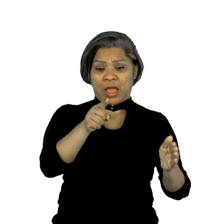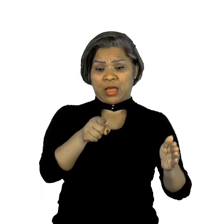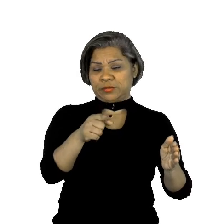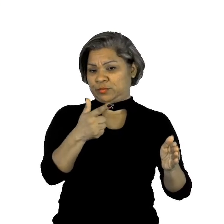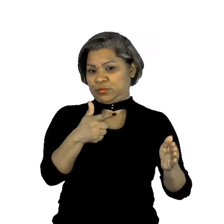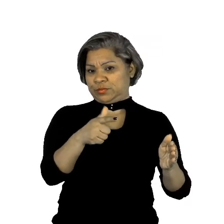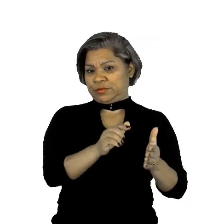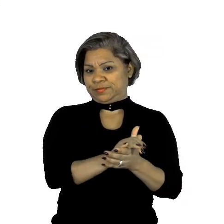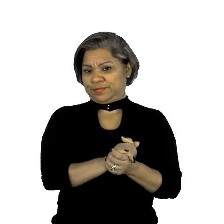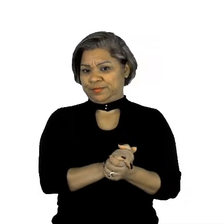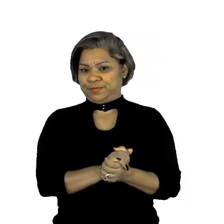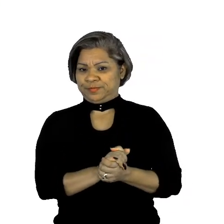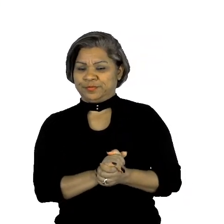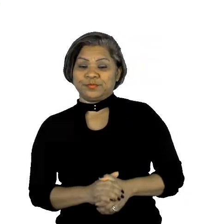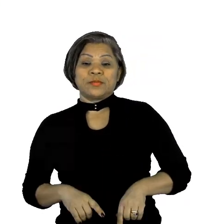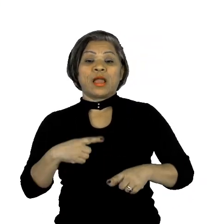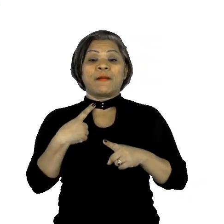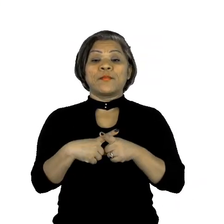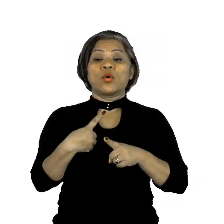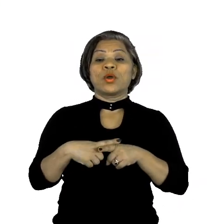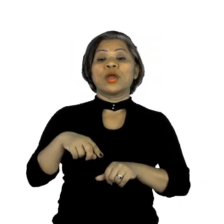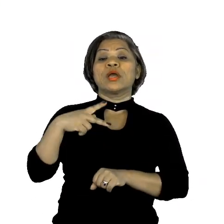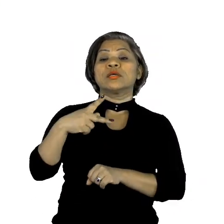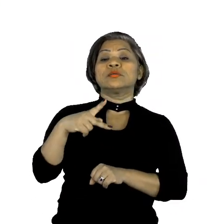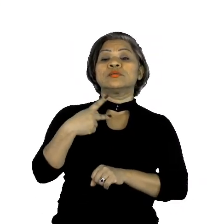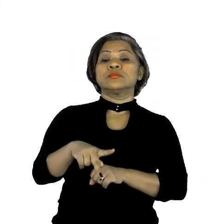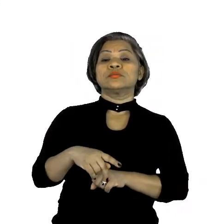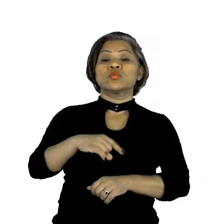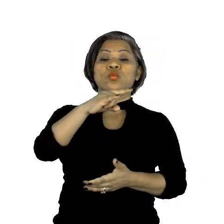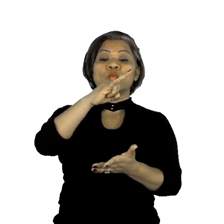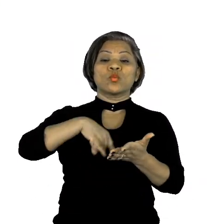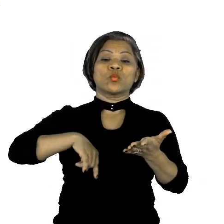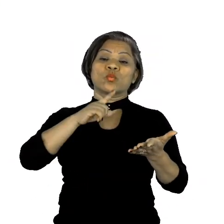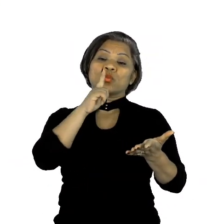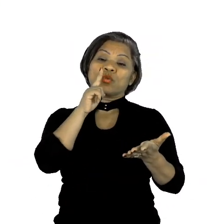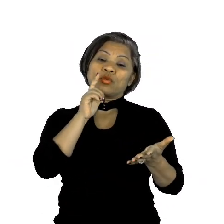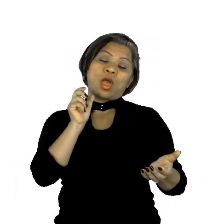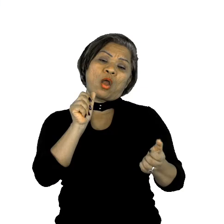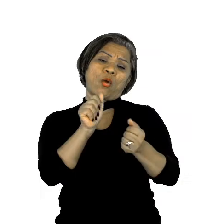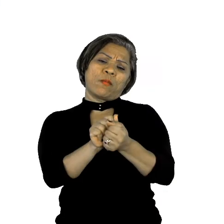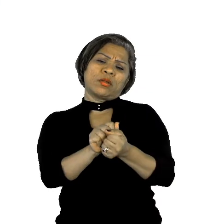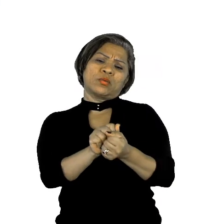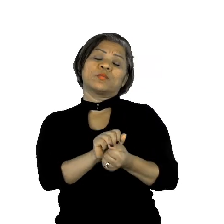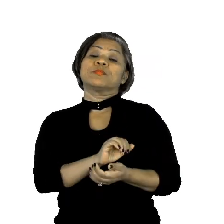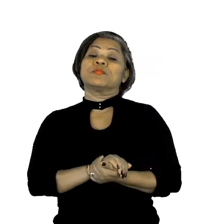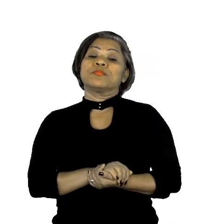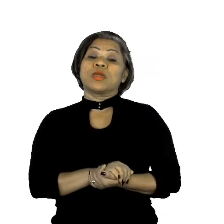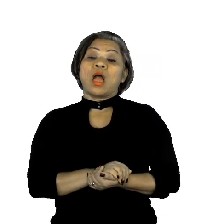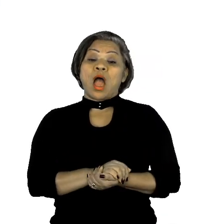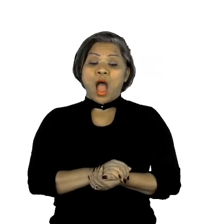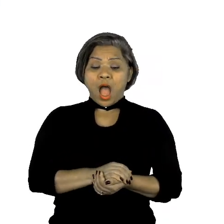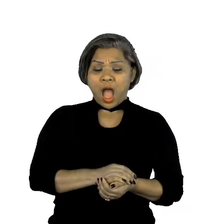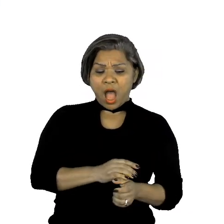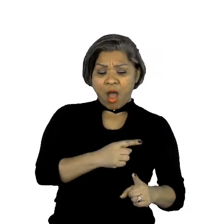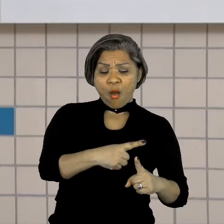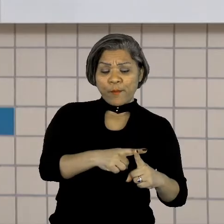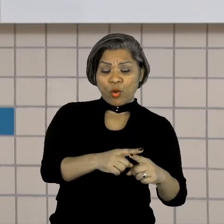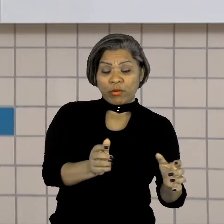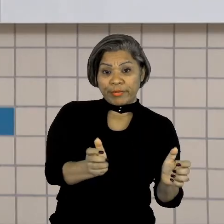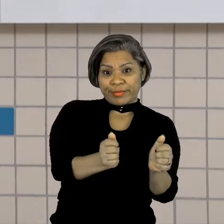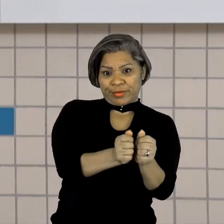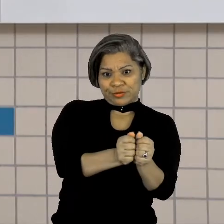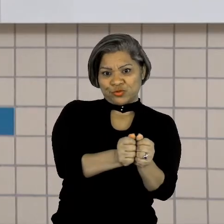escrito, por que a sua conta de água aumentou? Só que nesse caso ele está junto, o porquê está junto. Em caso